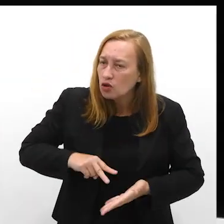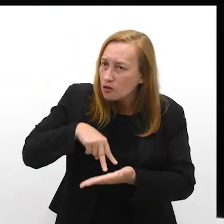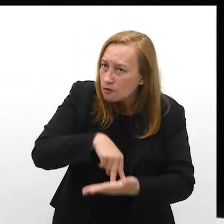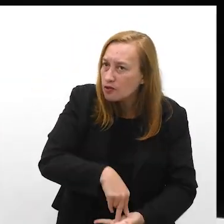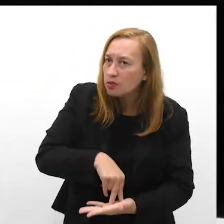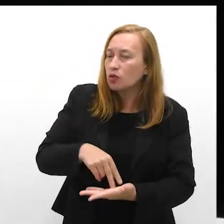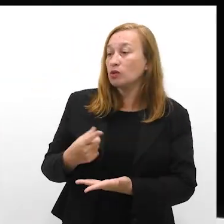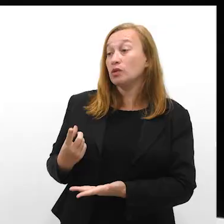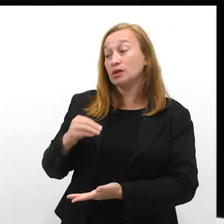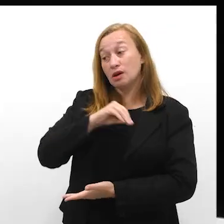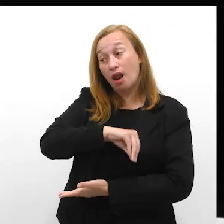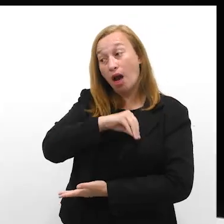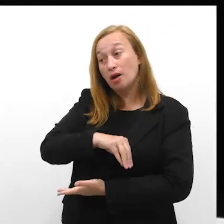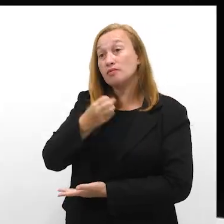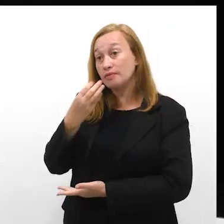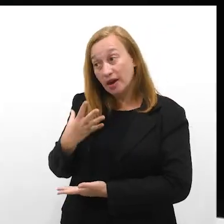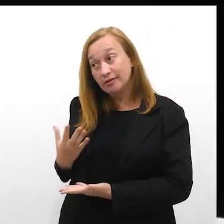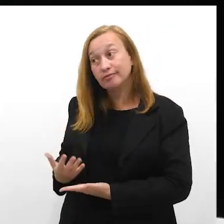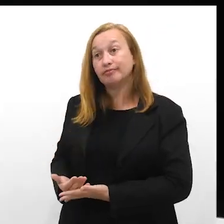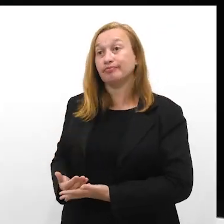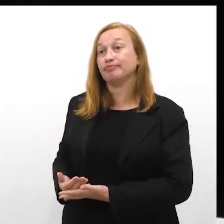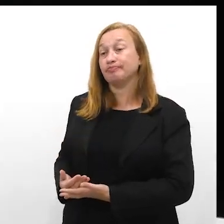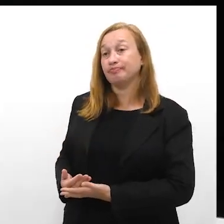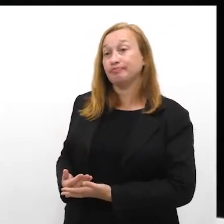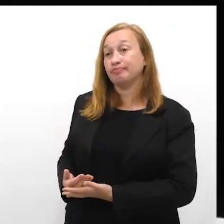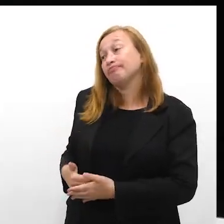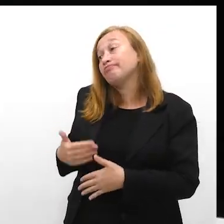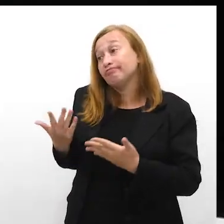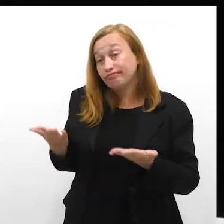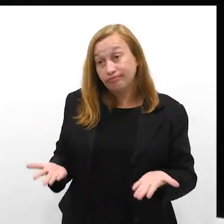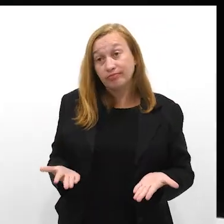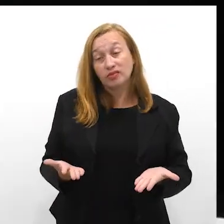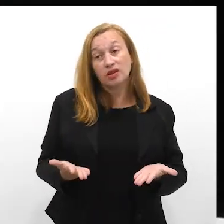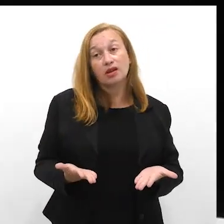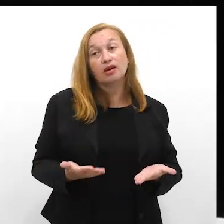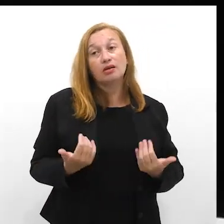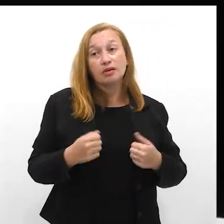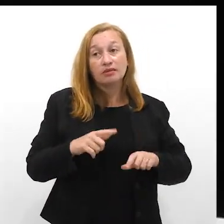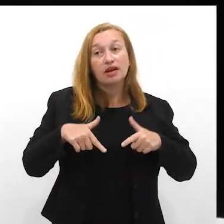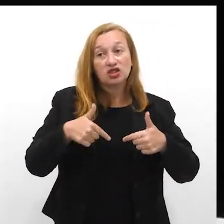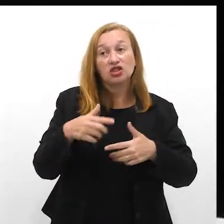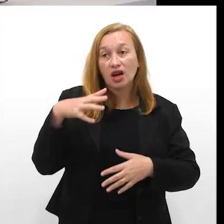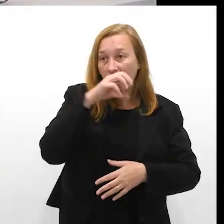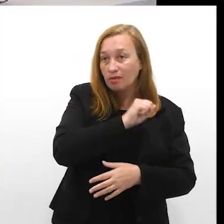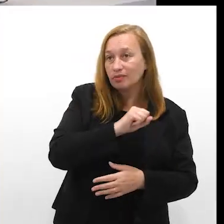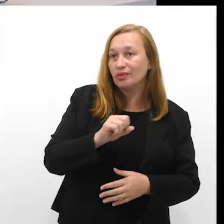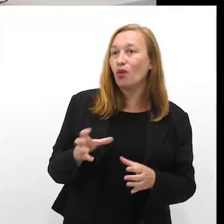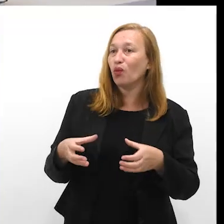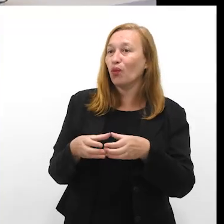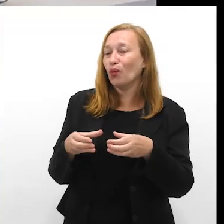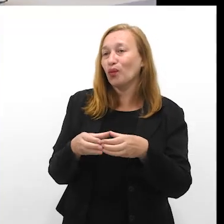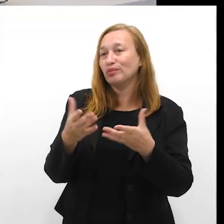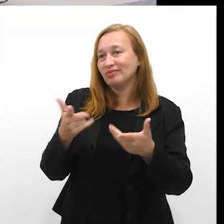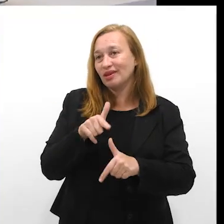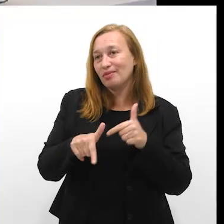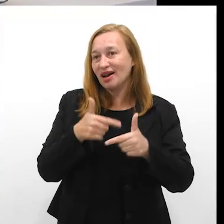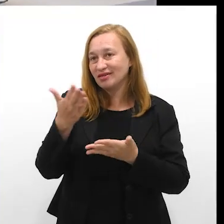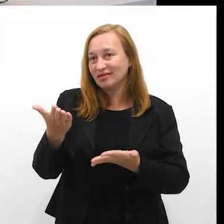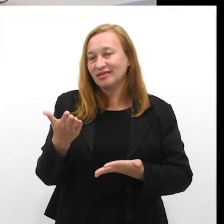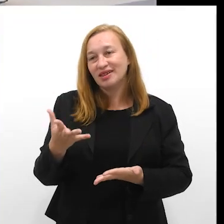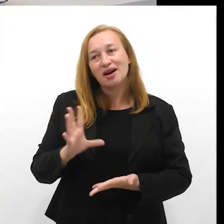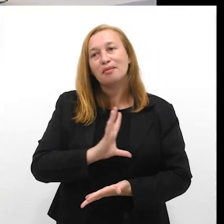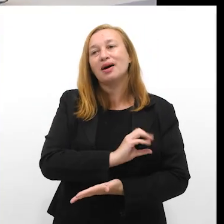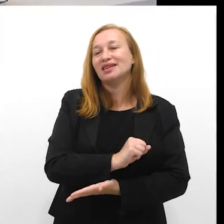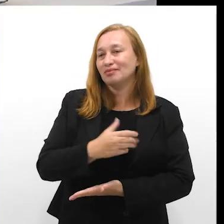firme e forte, porque ainda ganha bem. É verdade. Ganha bem, né? Então, assim, algo temos que fazer. A turma aí.